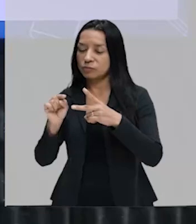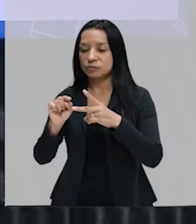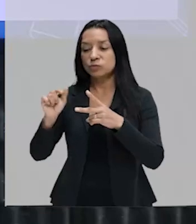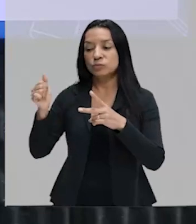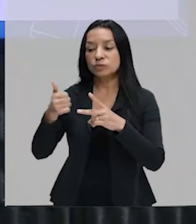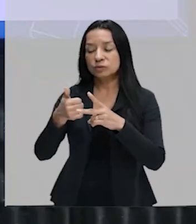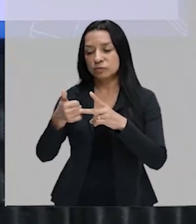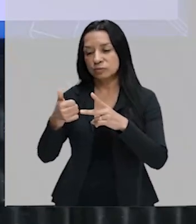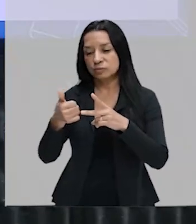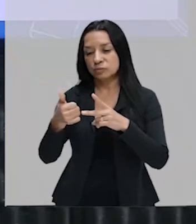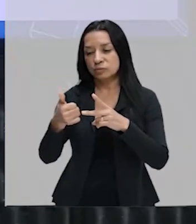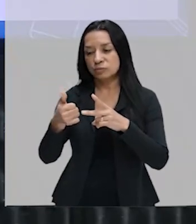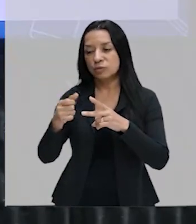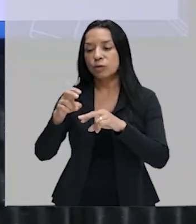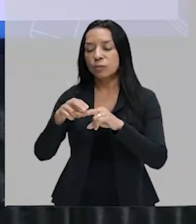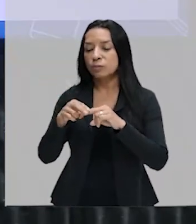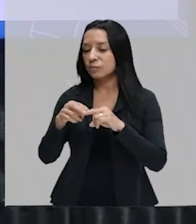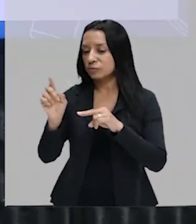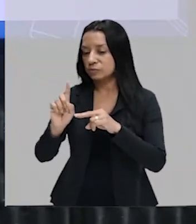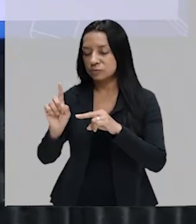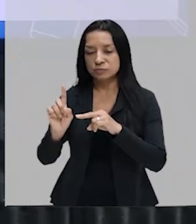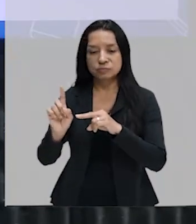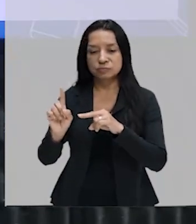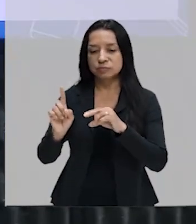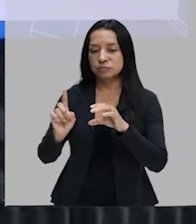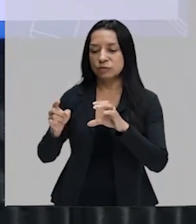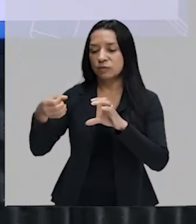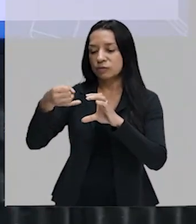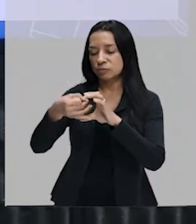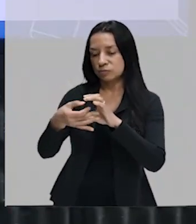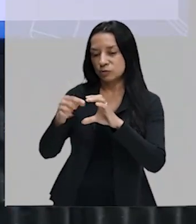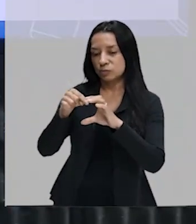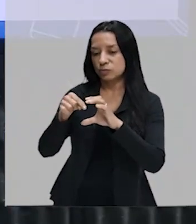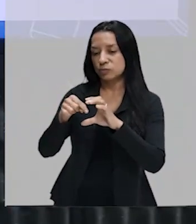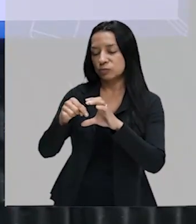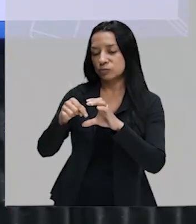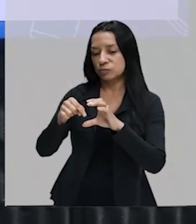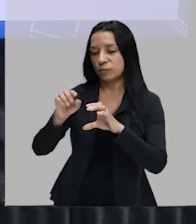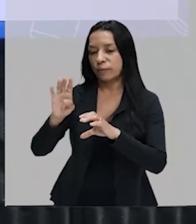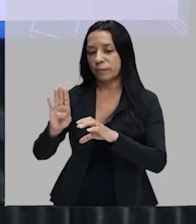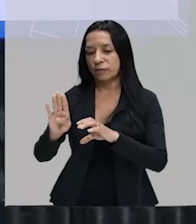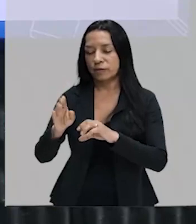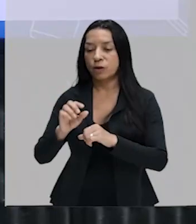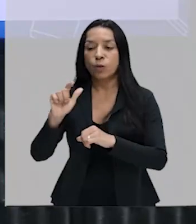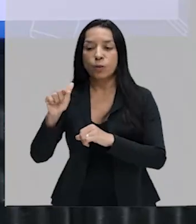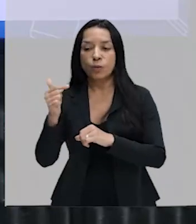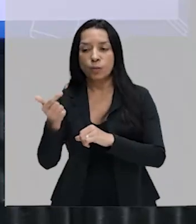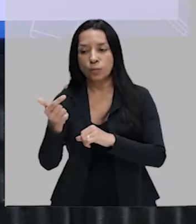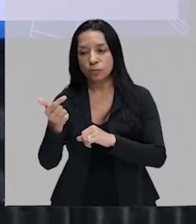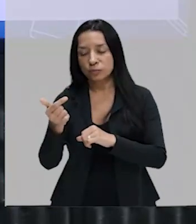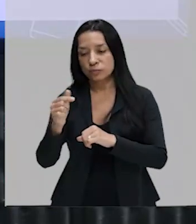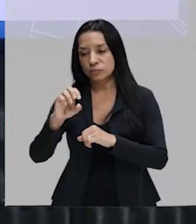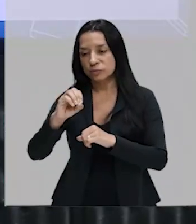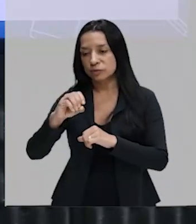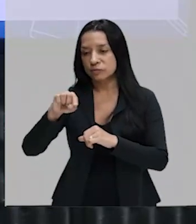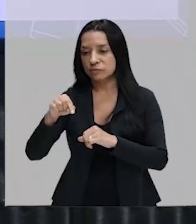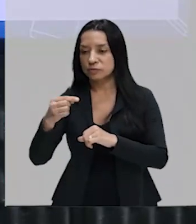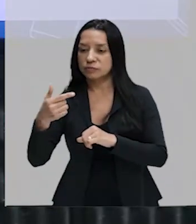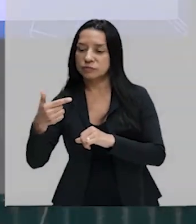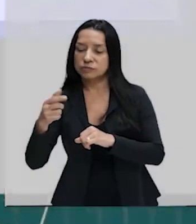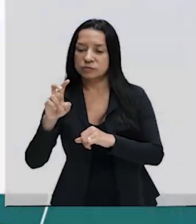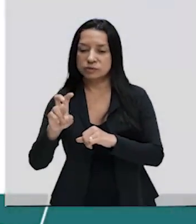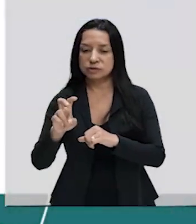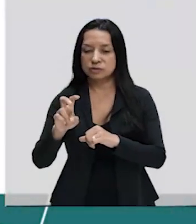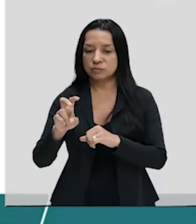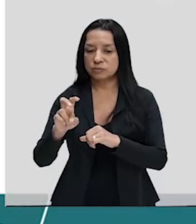vai fazer parte desse conjunto B. E o outro lá, o outro elemento, é o 0,25. 0,25 é menor